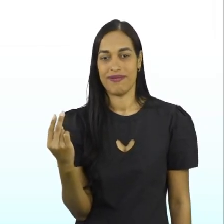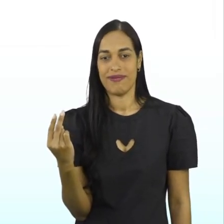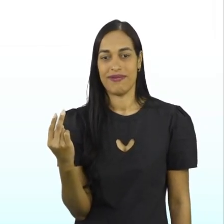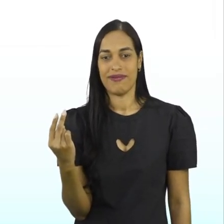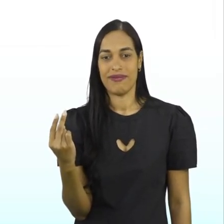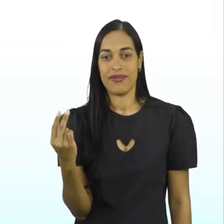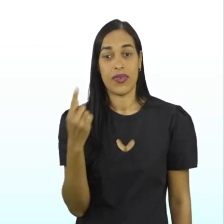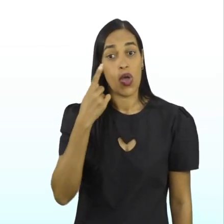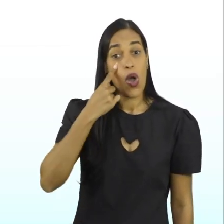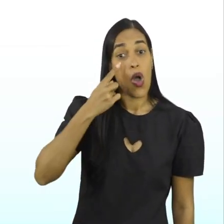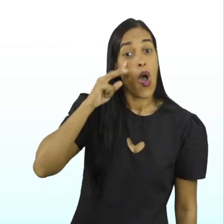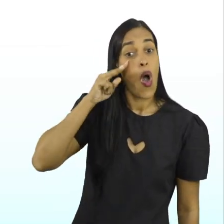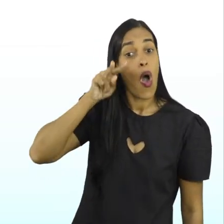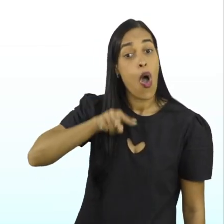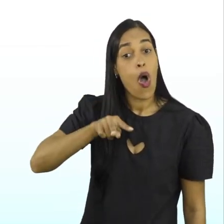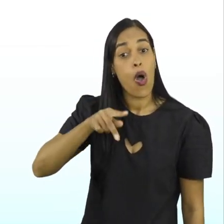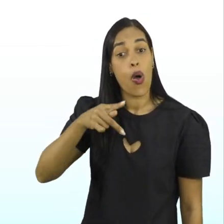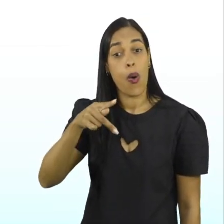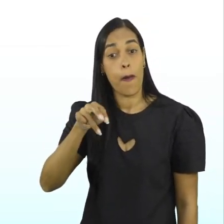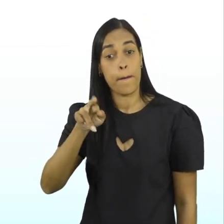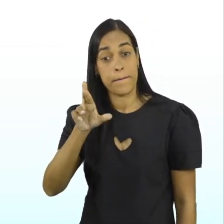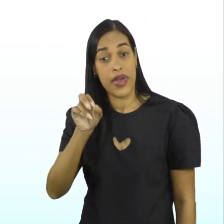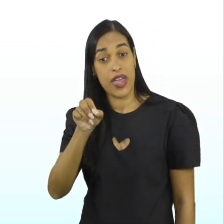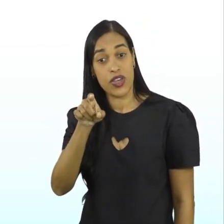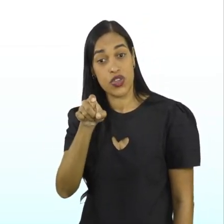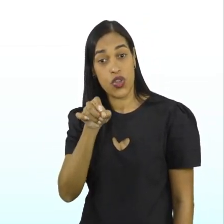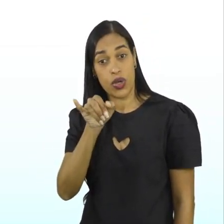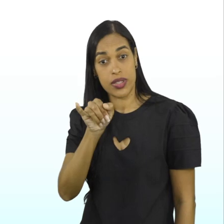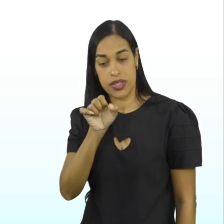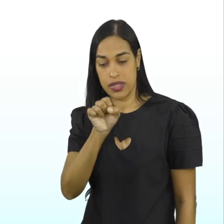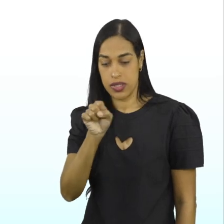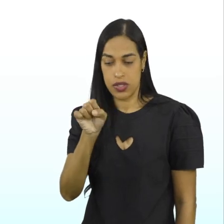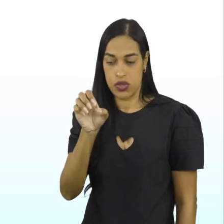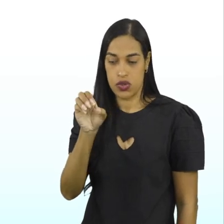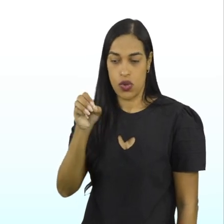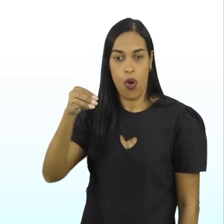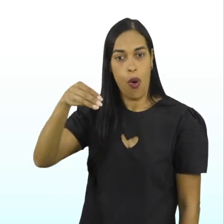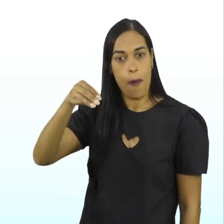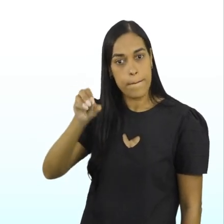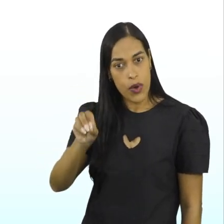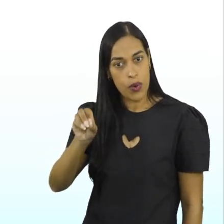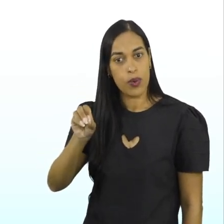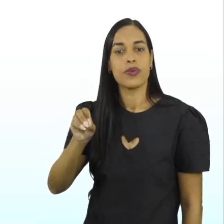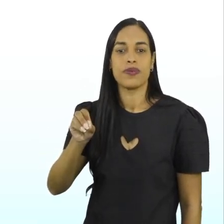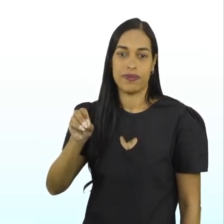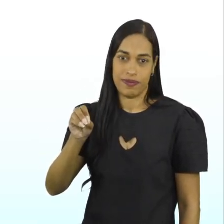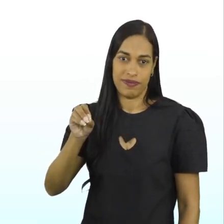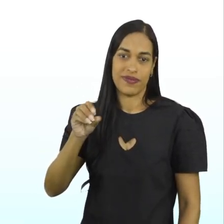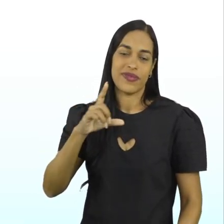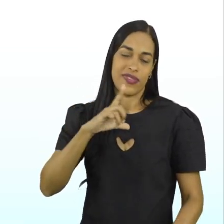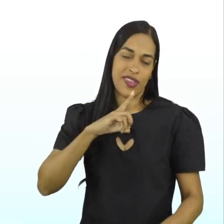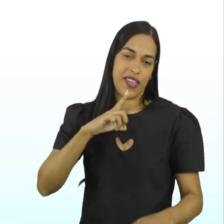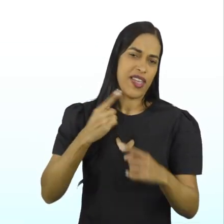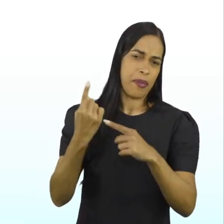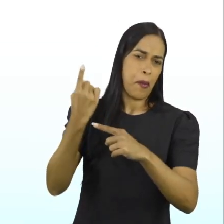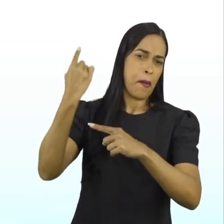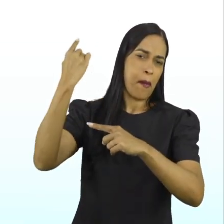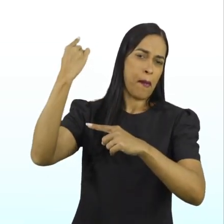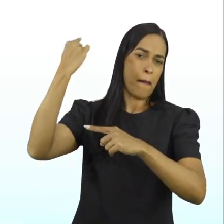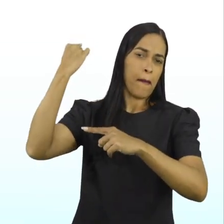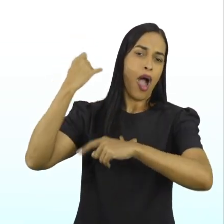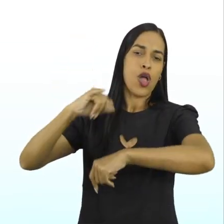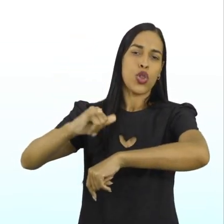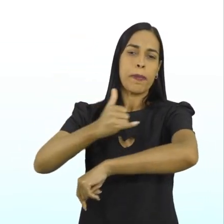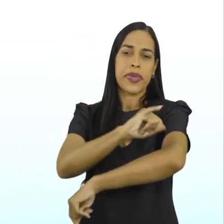rapidinho. Olha, o peroxissomo vai quebrar água oxigenada que vem do metabolismo dos lipídios. Quando a gente